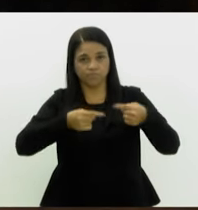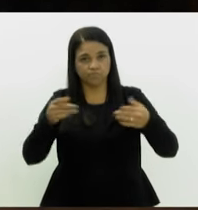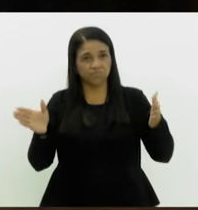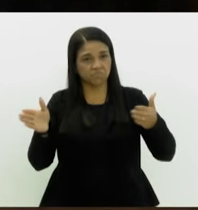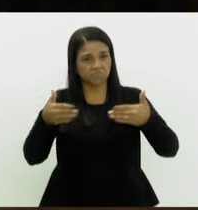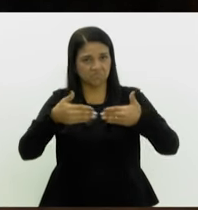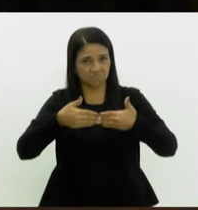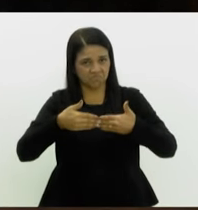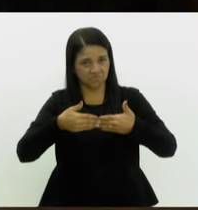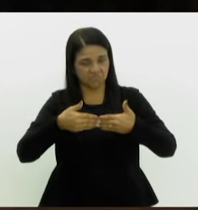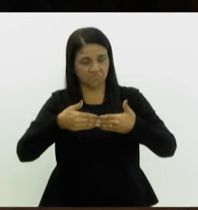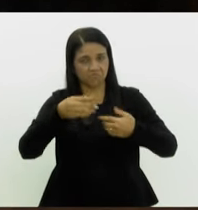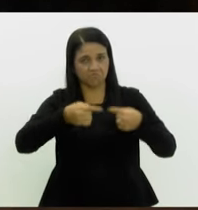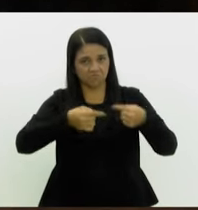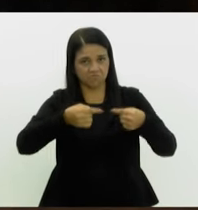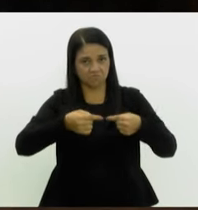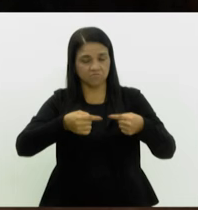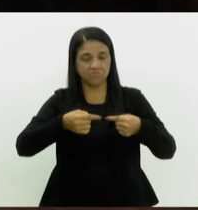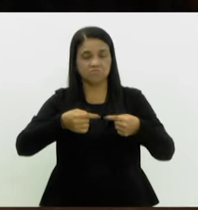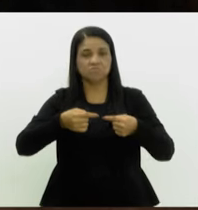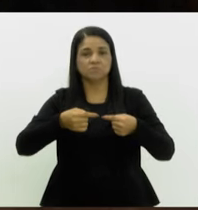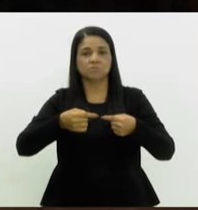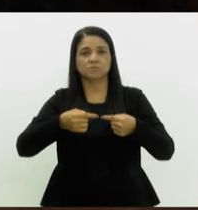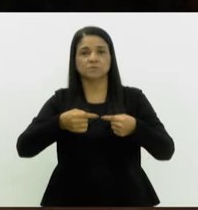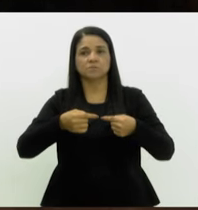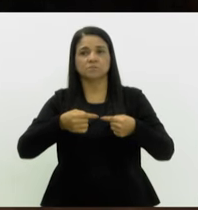discutir, encerrada a discussão.